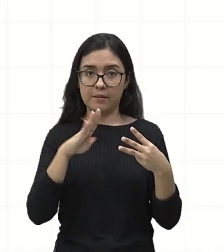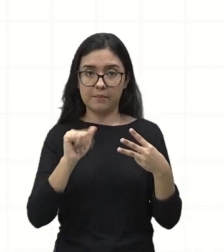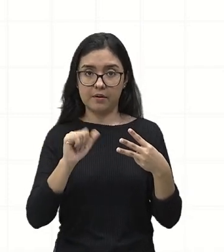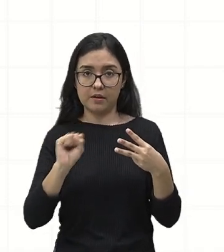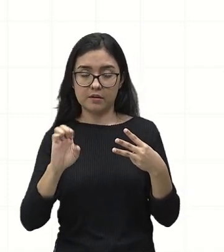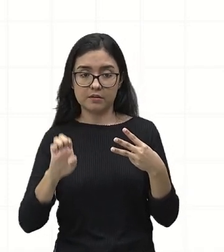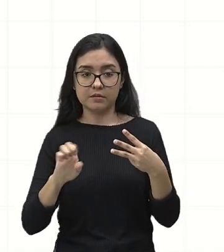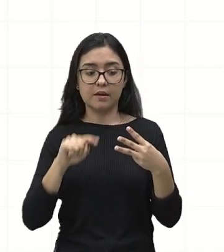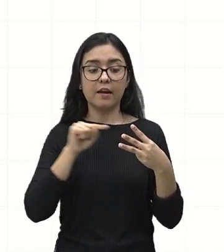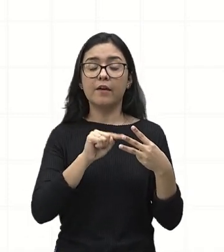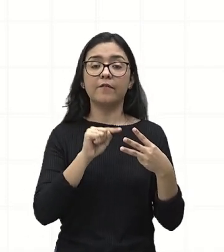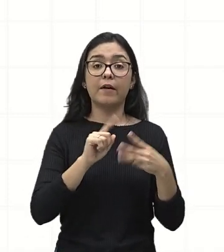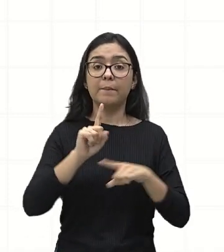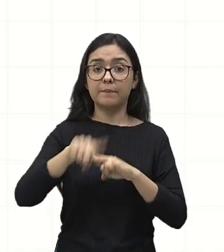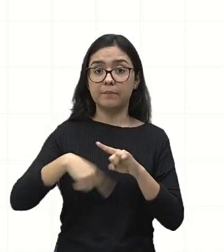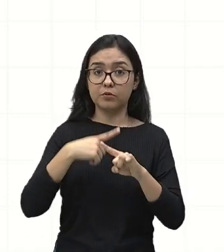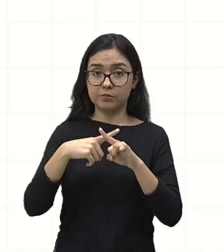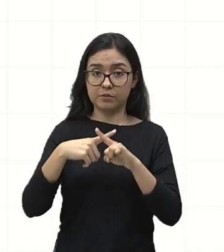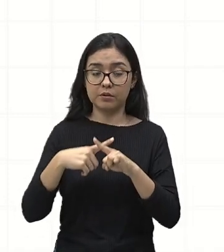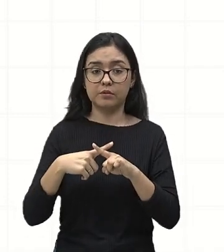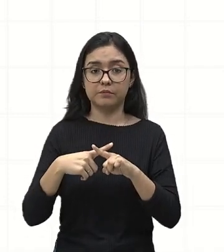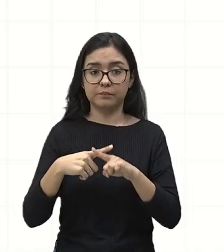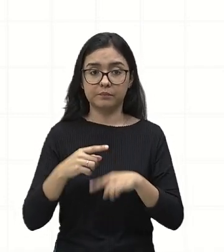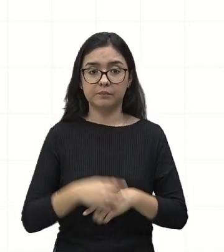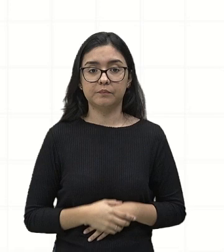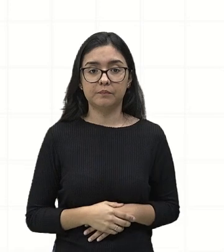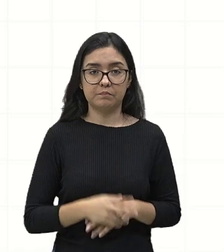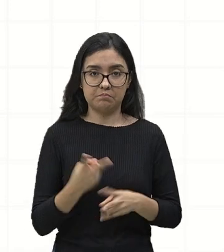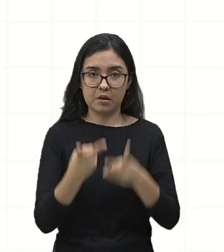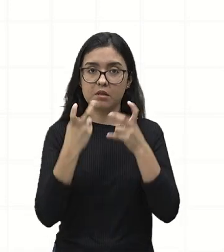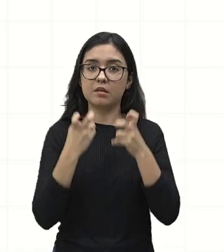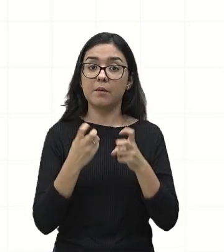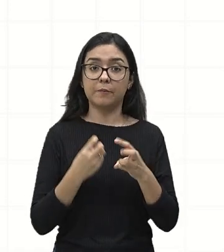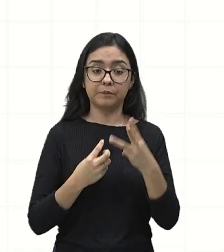ser multiplicado por si mesmo,